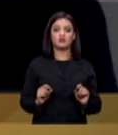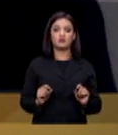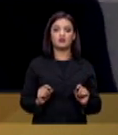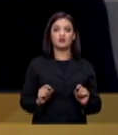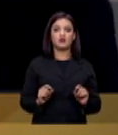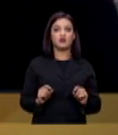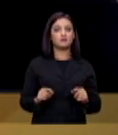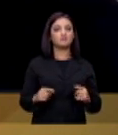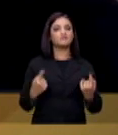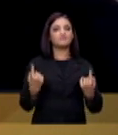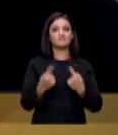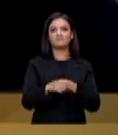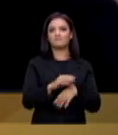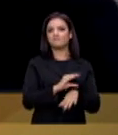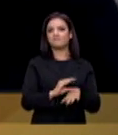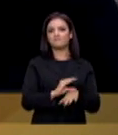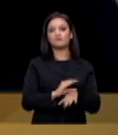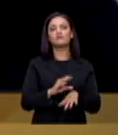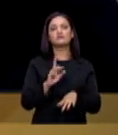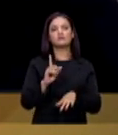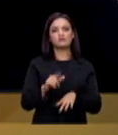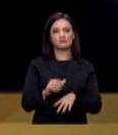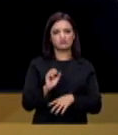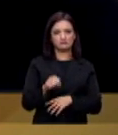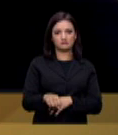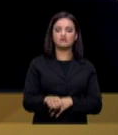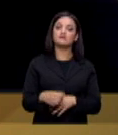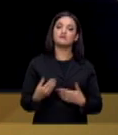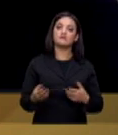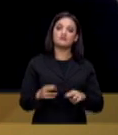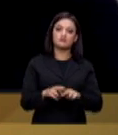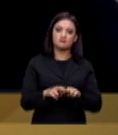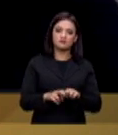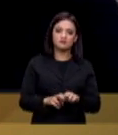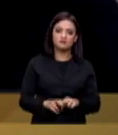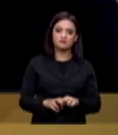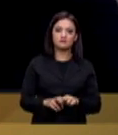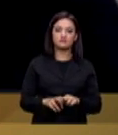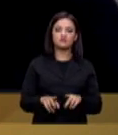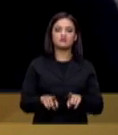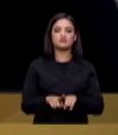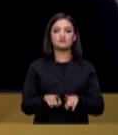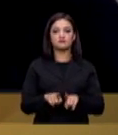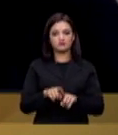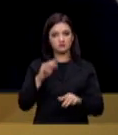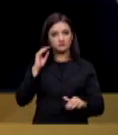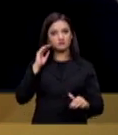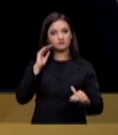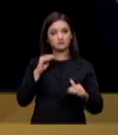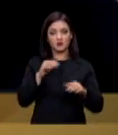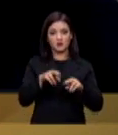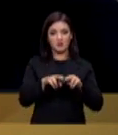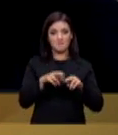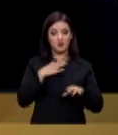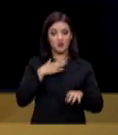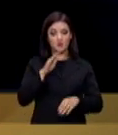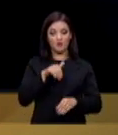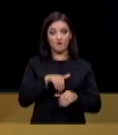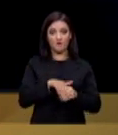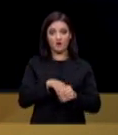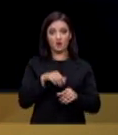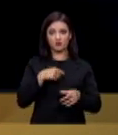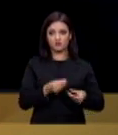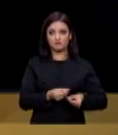me parece inafastável. Por isso, e de acordo com a declaração de voto, querei juntar aos autos, senhor